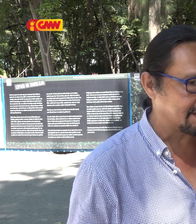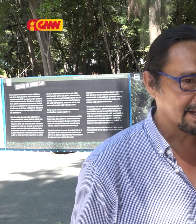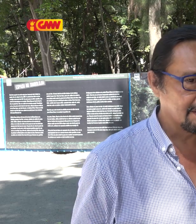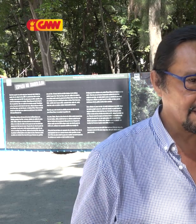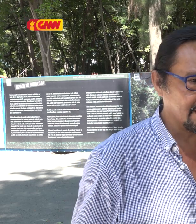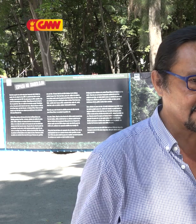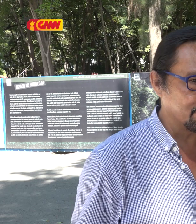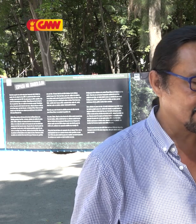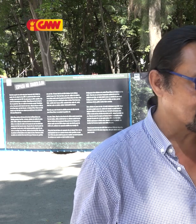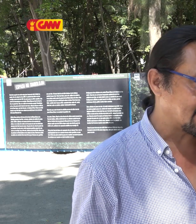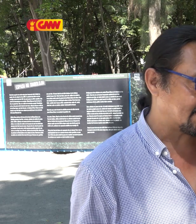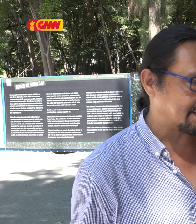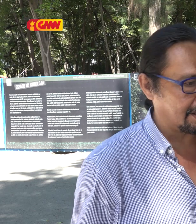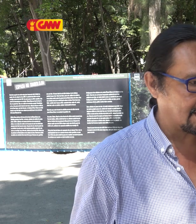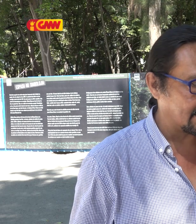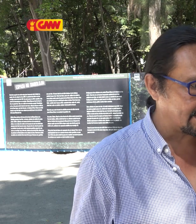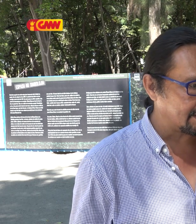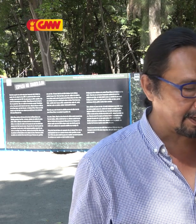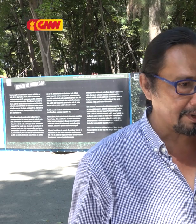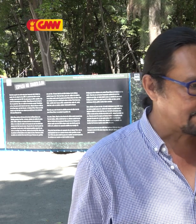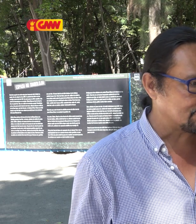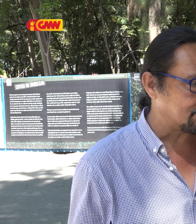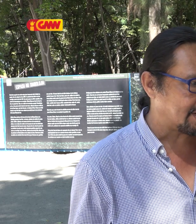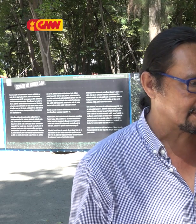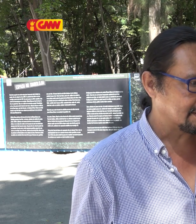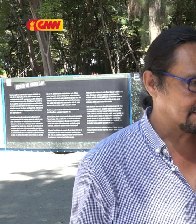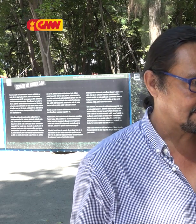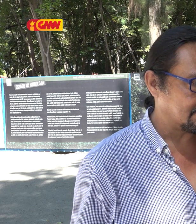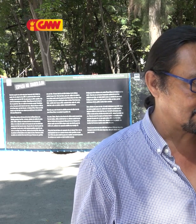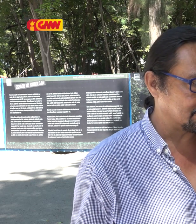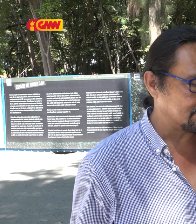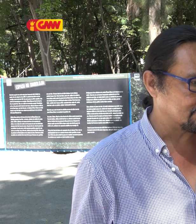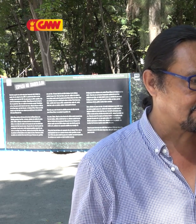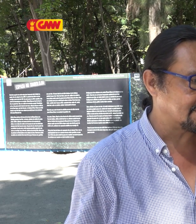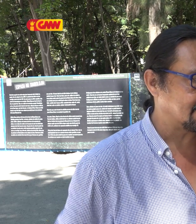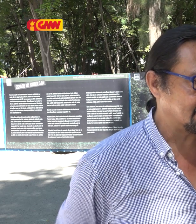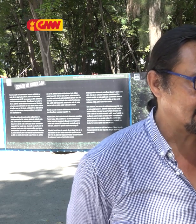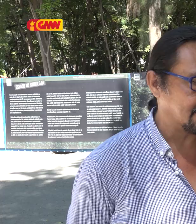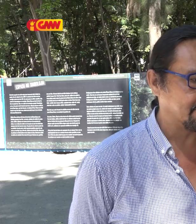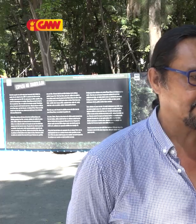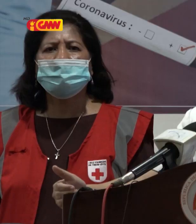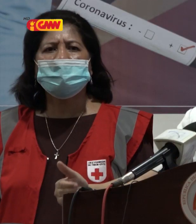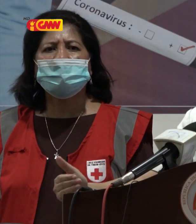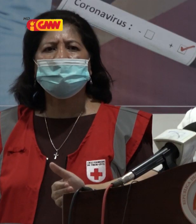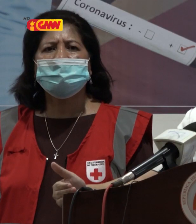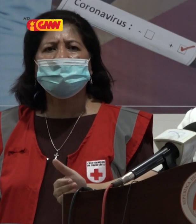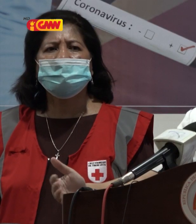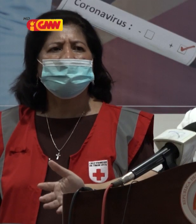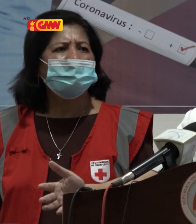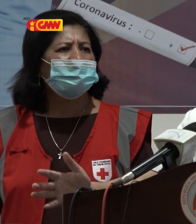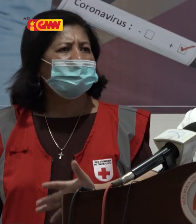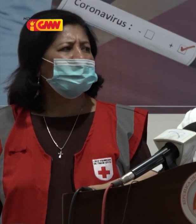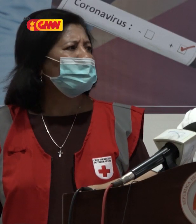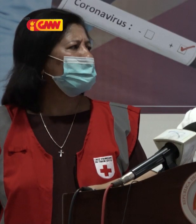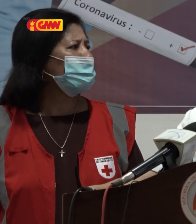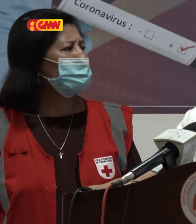ye interesse politik ruma karik dan ne mosu duvidas ya ita. Enquanto o